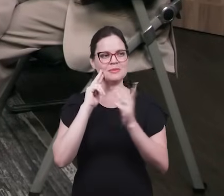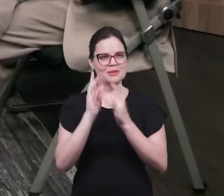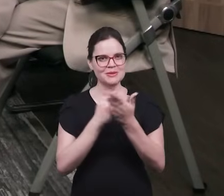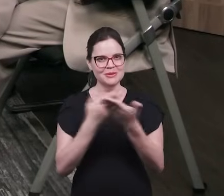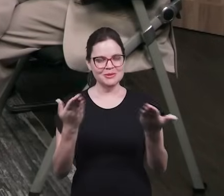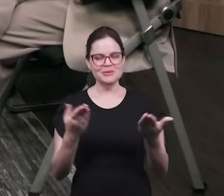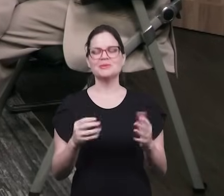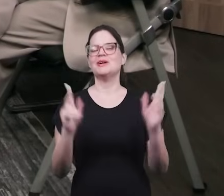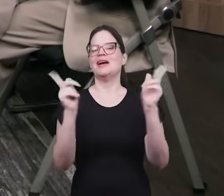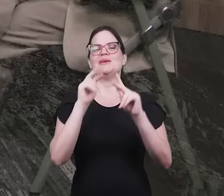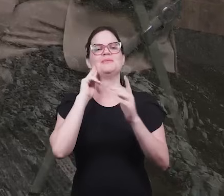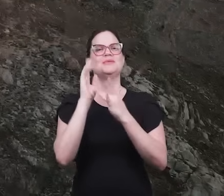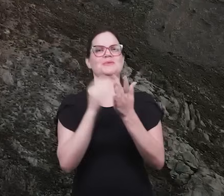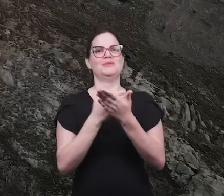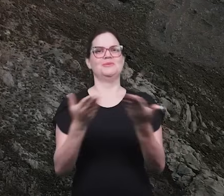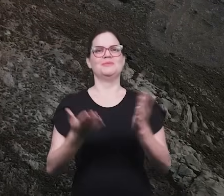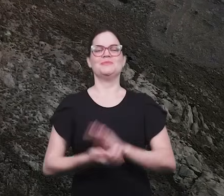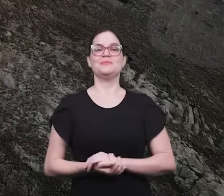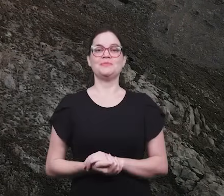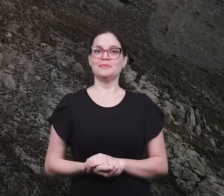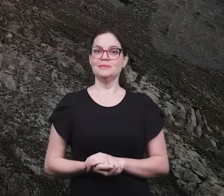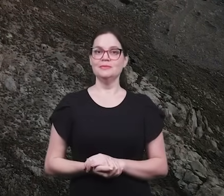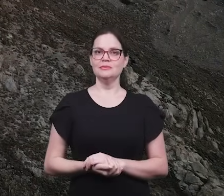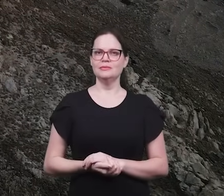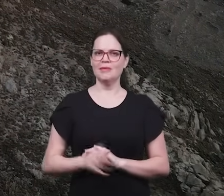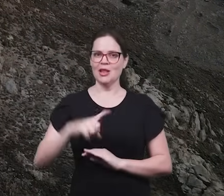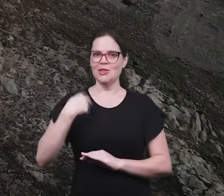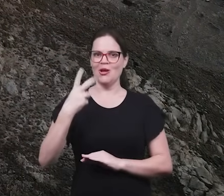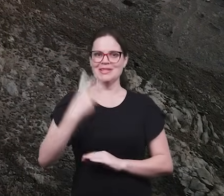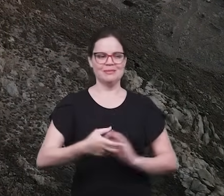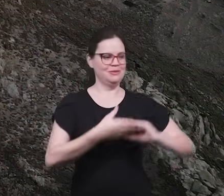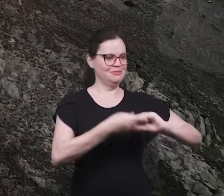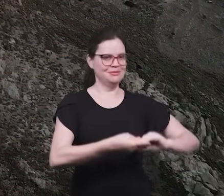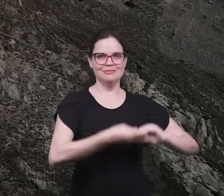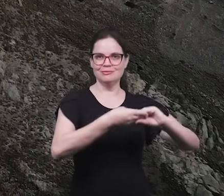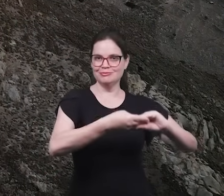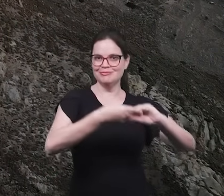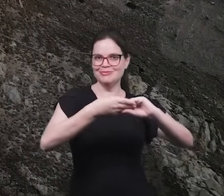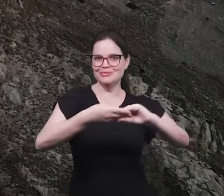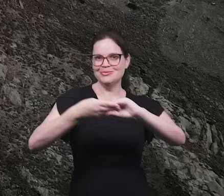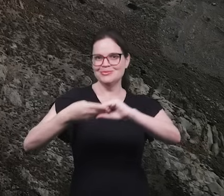Paz do Senhor a todos. Muito bem. A gente sempre fala que